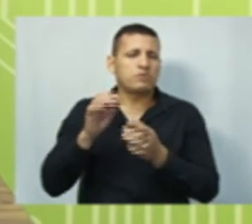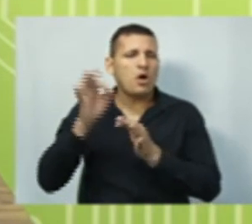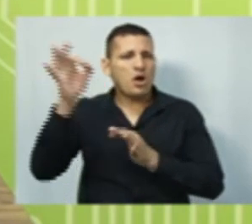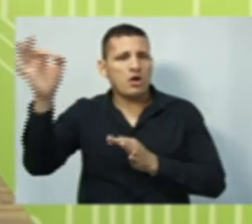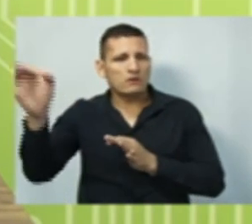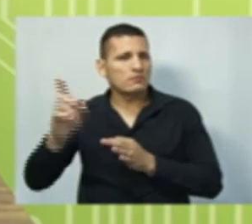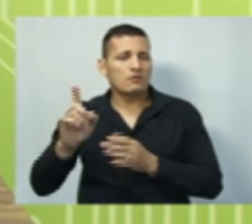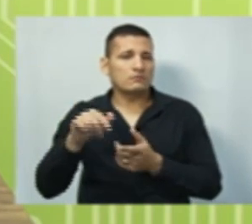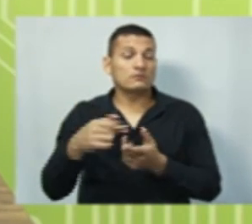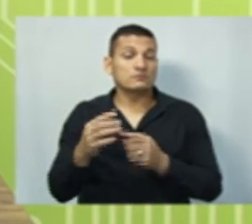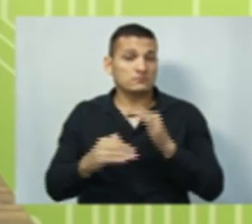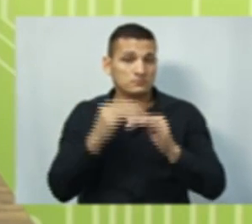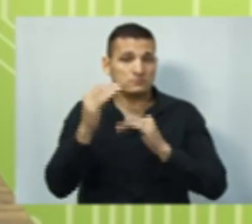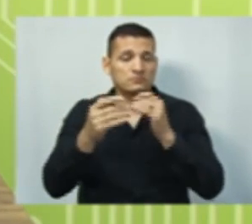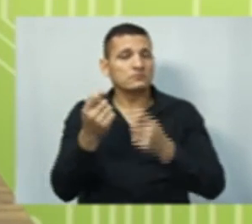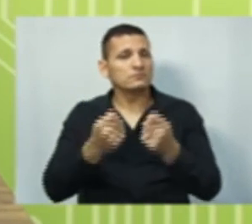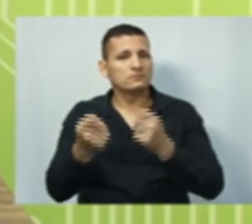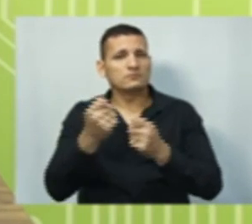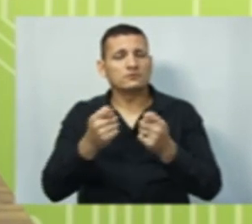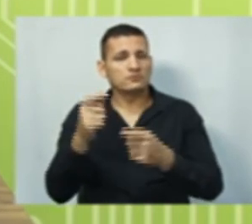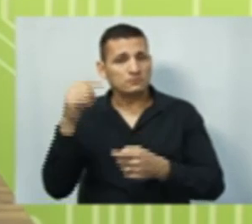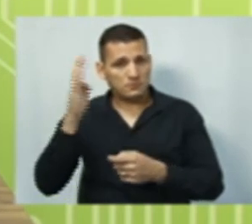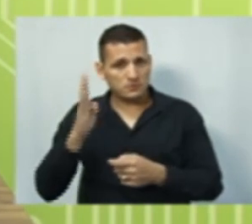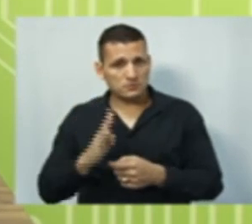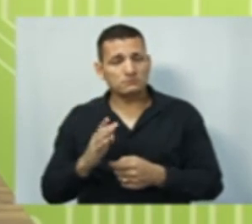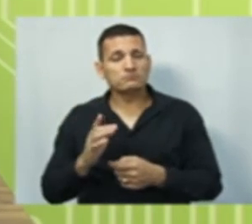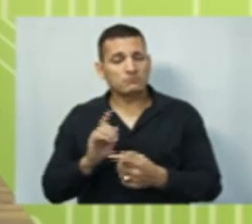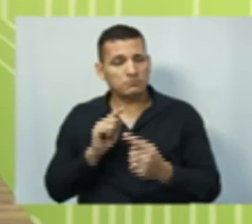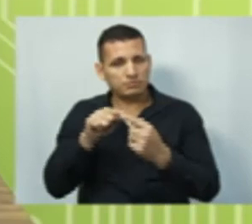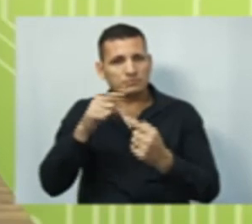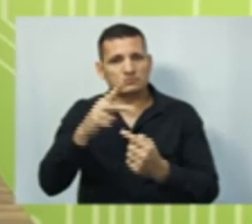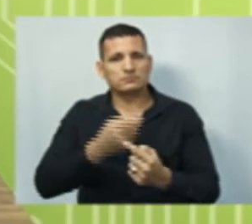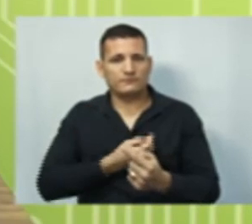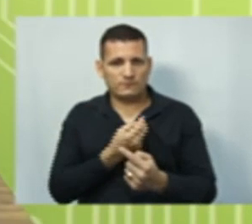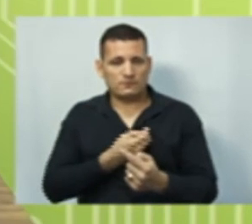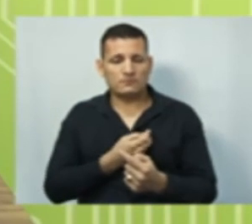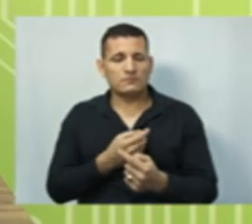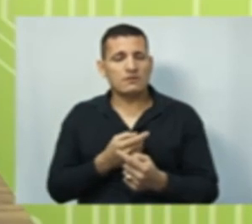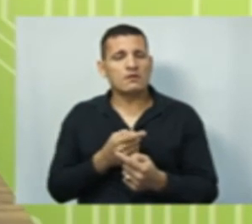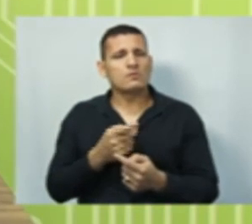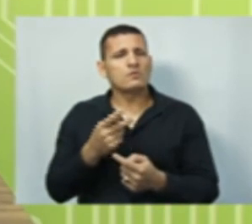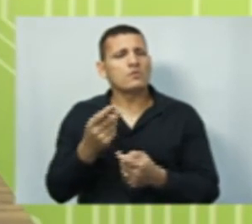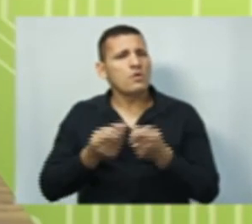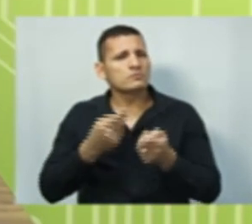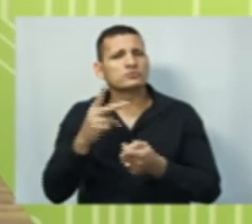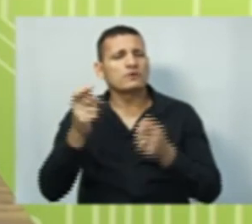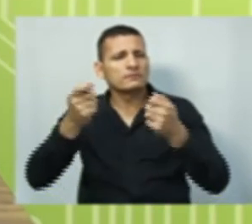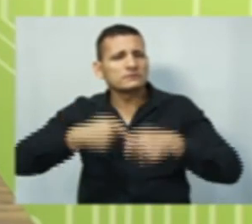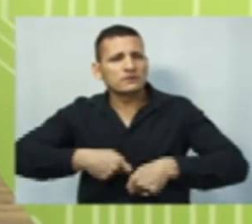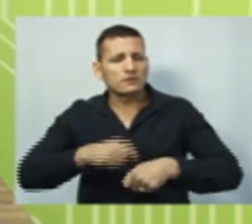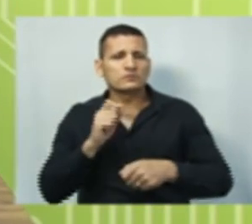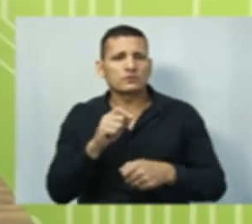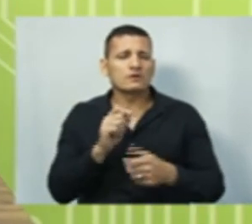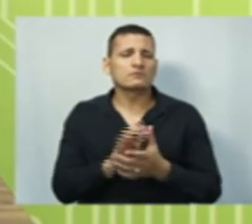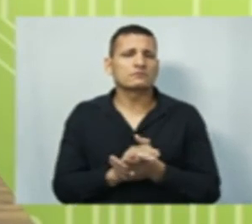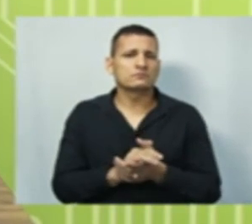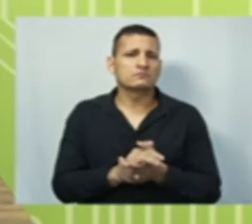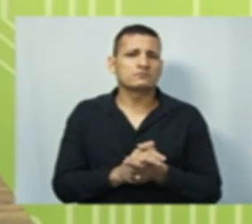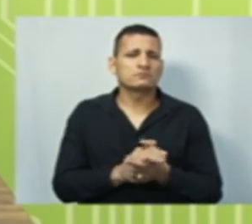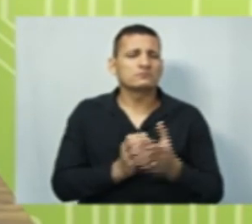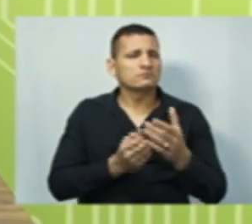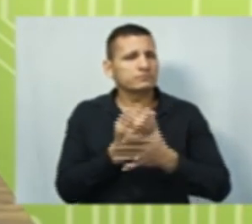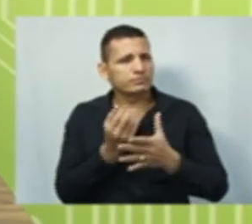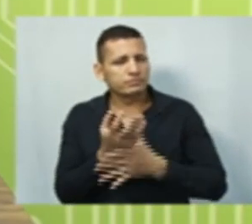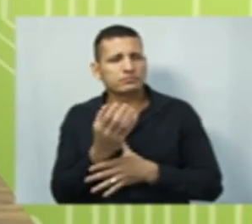O desenvolvimento da economia do nosso país tem a ver com a sua vida, vai determinar a sua capacidade de conseguir produzir renda, conseguir um